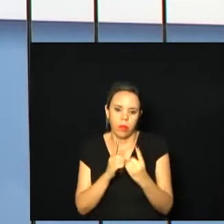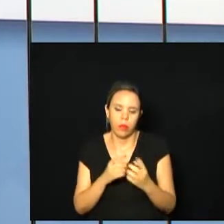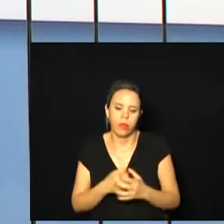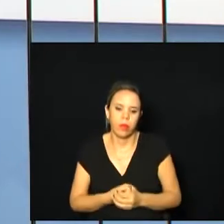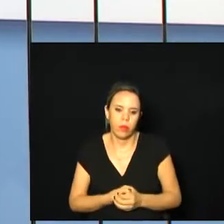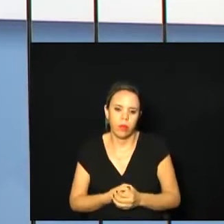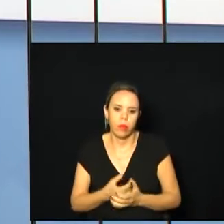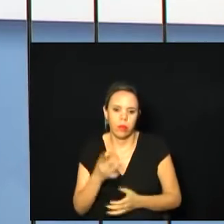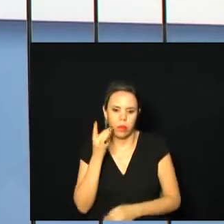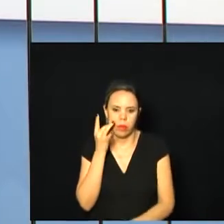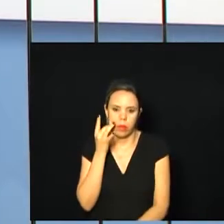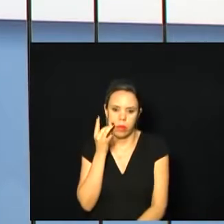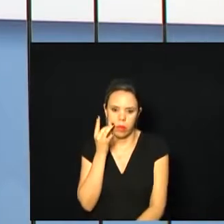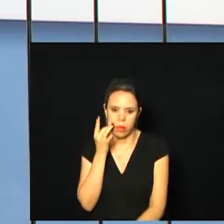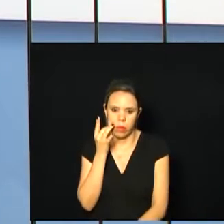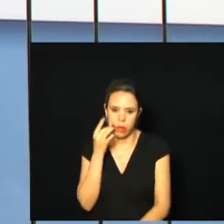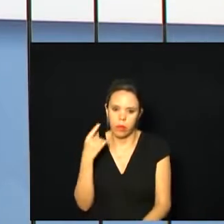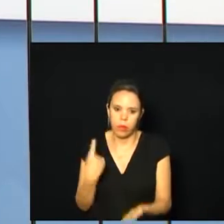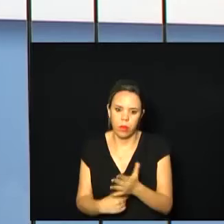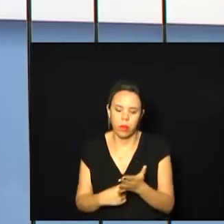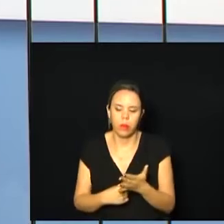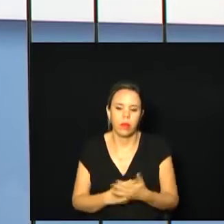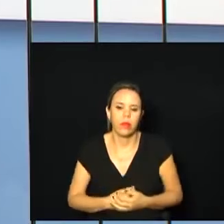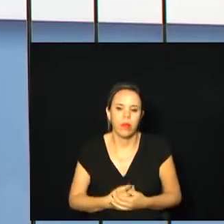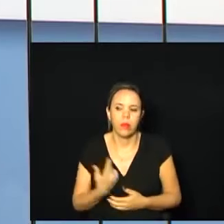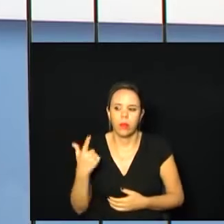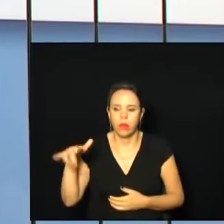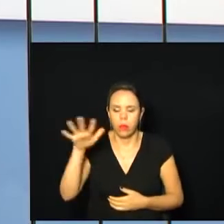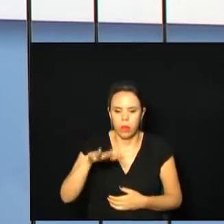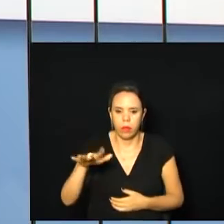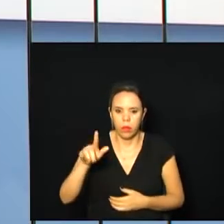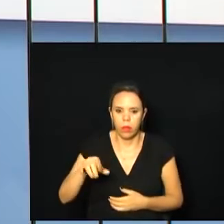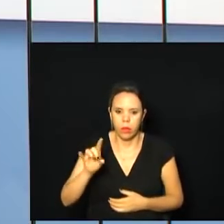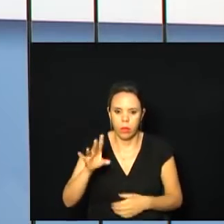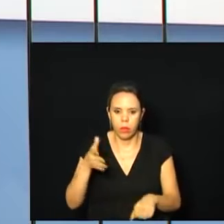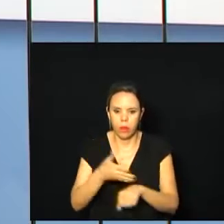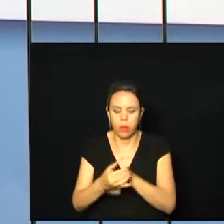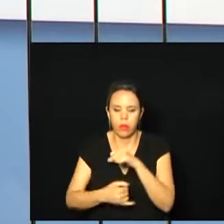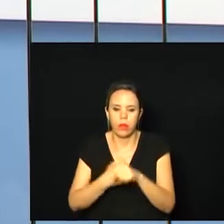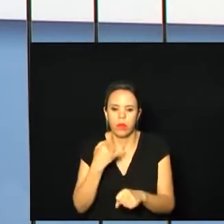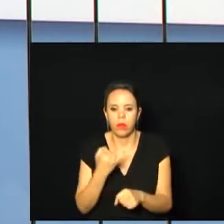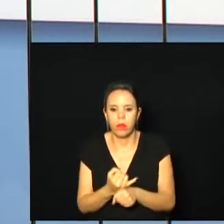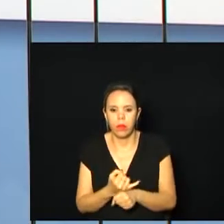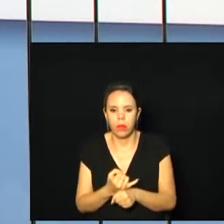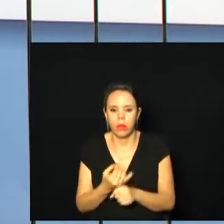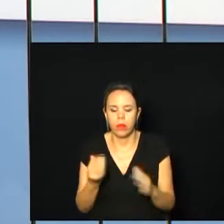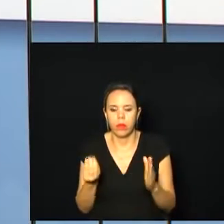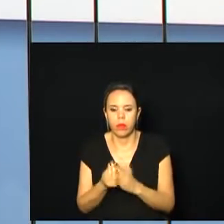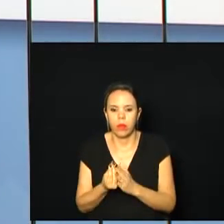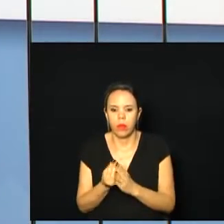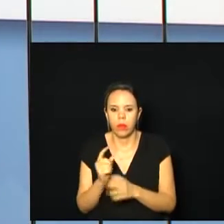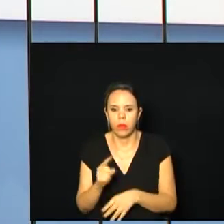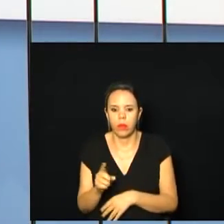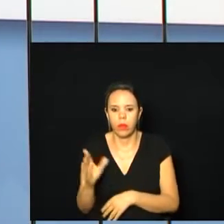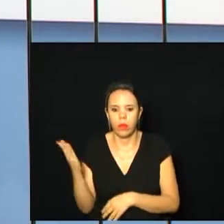ser presencial com agendamento. Nos outros, é só acessar o site